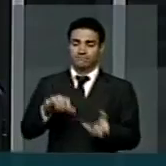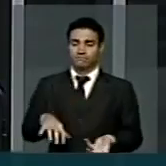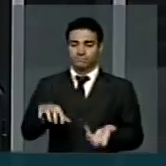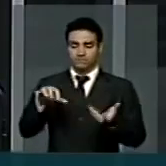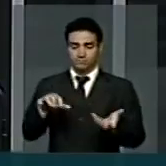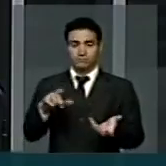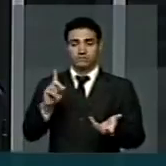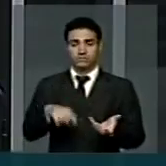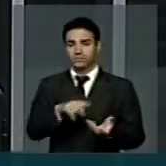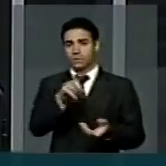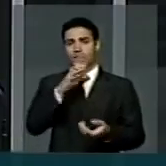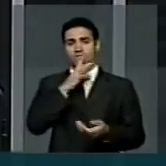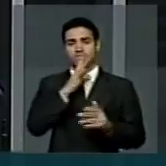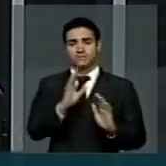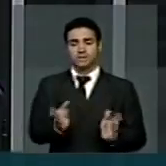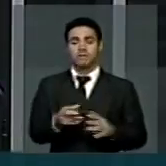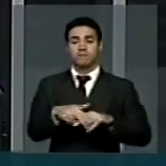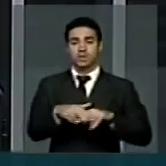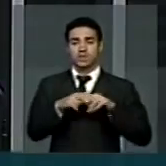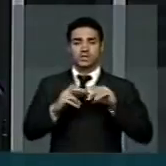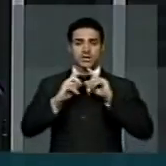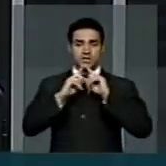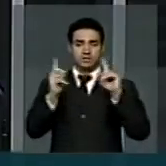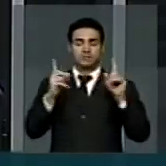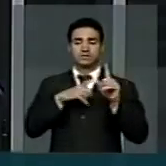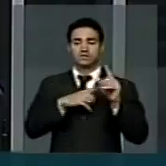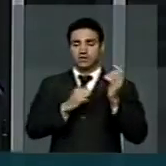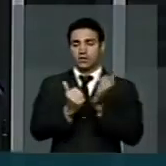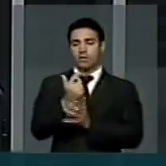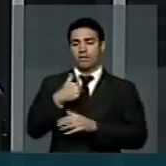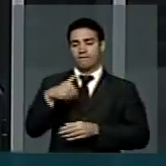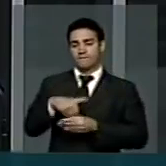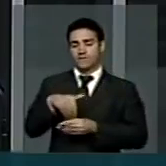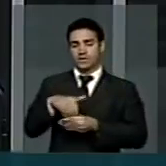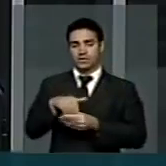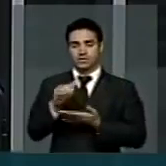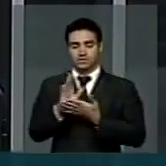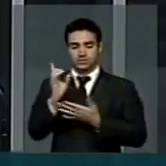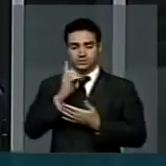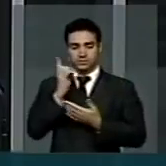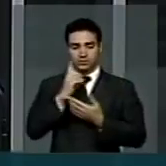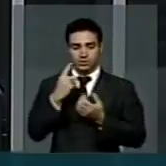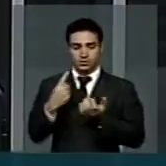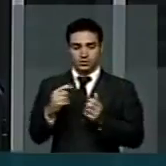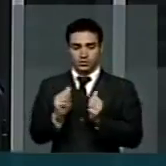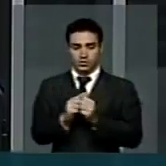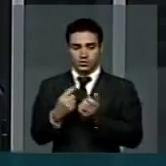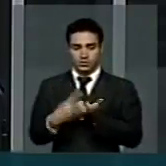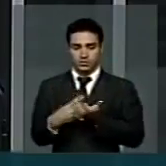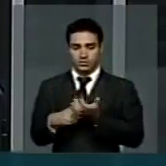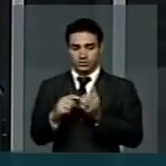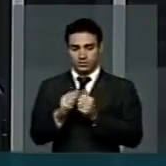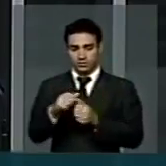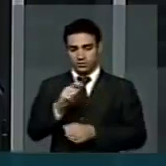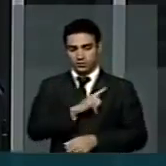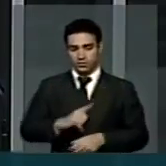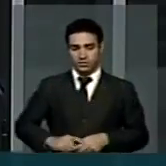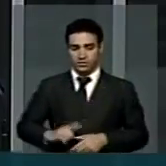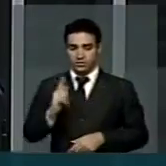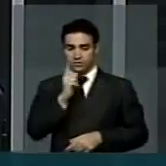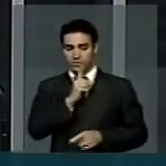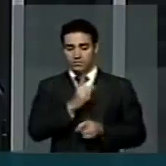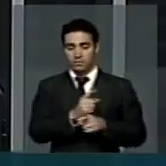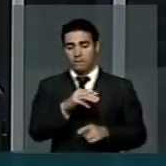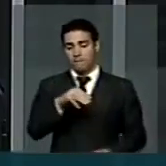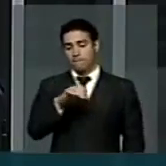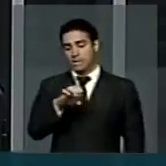relação foi o que alimentou as denúncias de compra de voto de parlamentares por um esquema armado dentro do governo, que resultou no famigerado